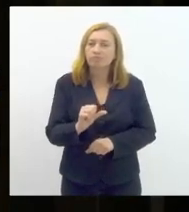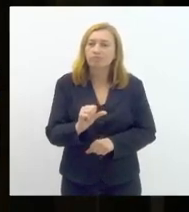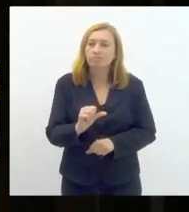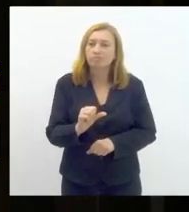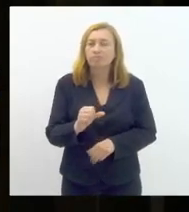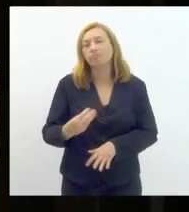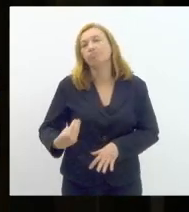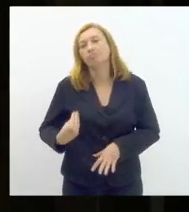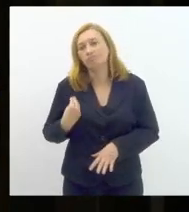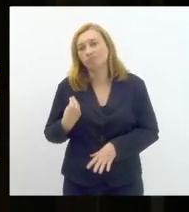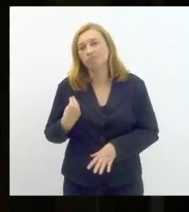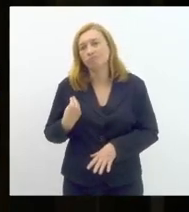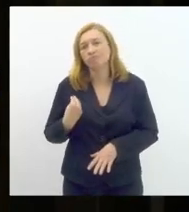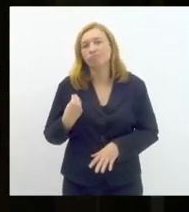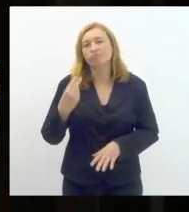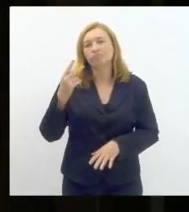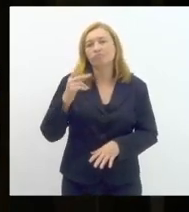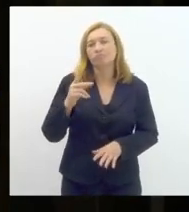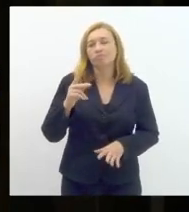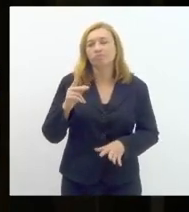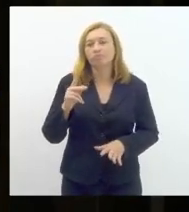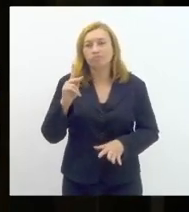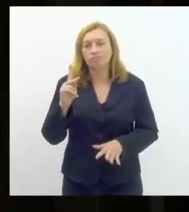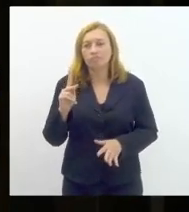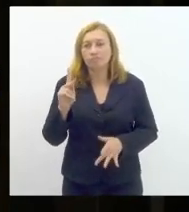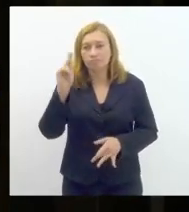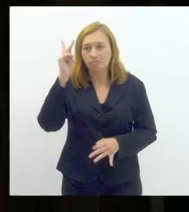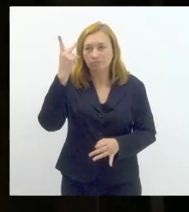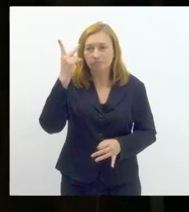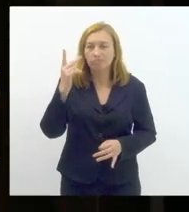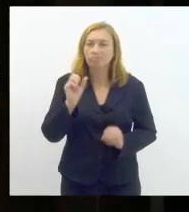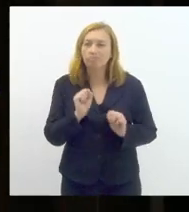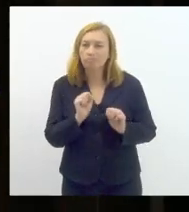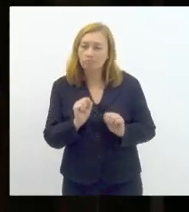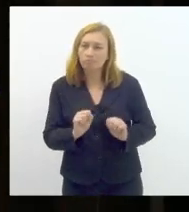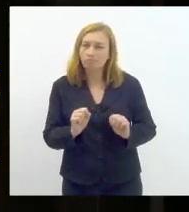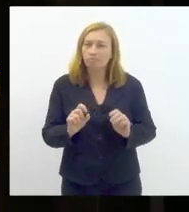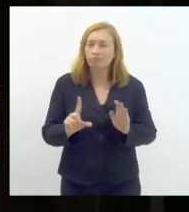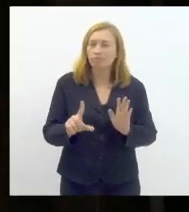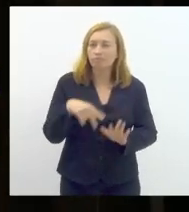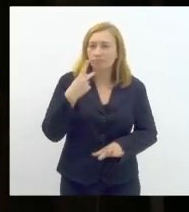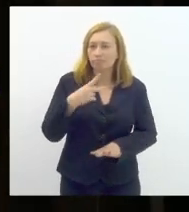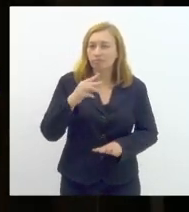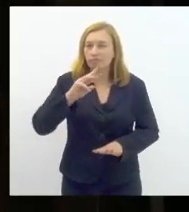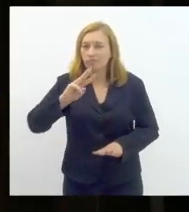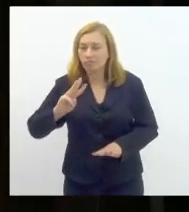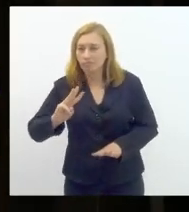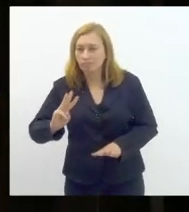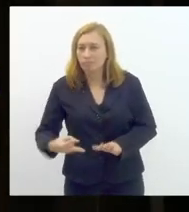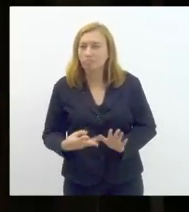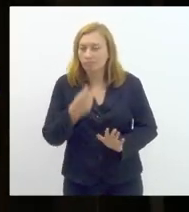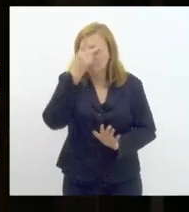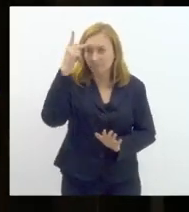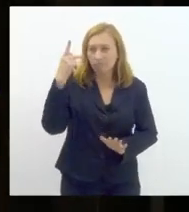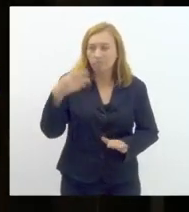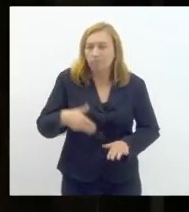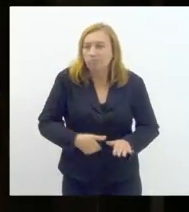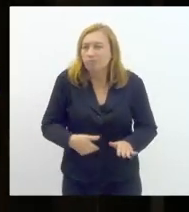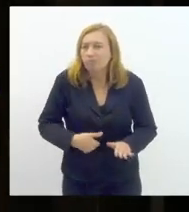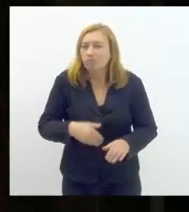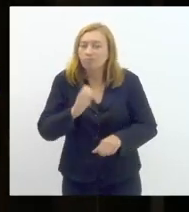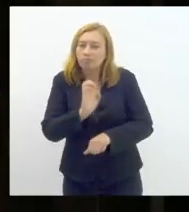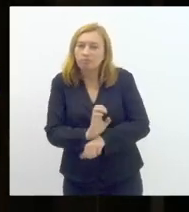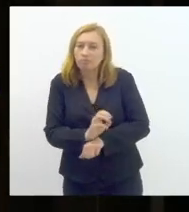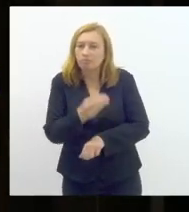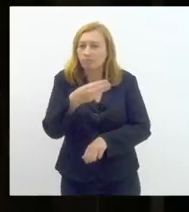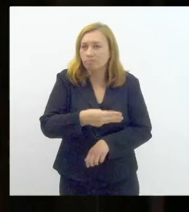a nossa vida e a nossa situação. Poderia falar de 3 milhões de pessoas passando fome no nosso estado, poderia falar de